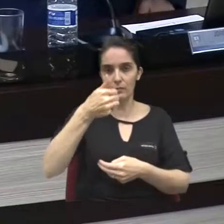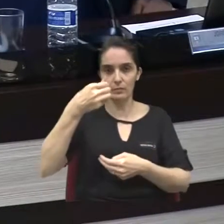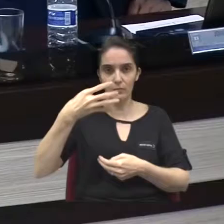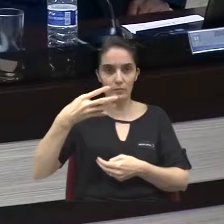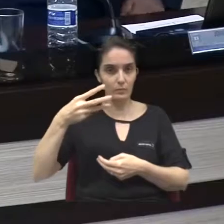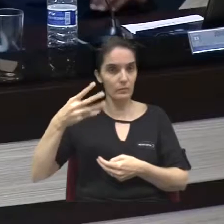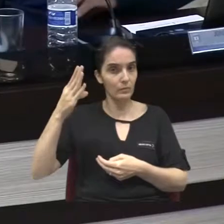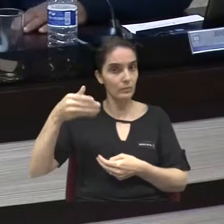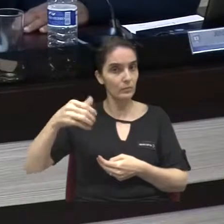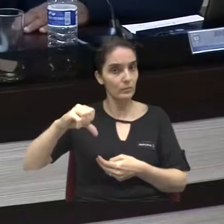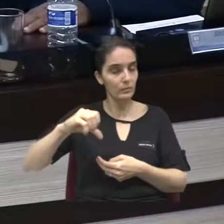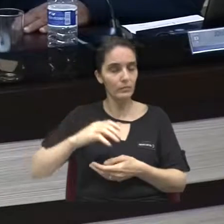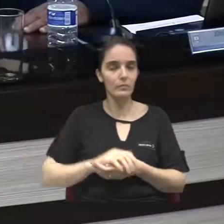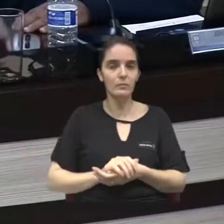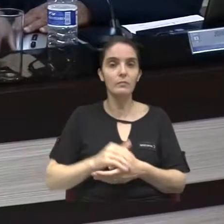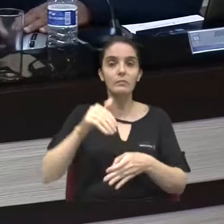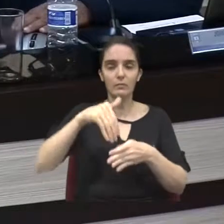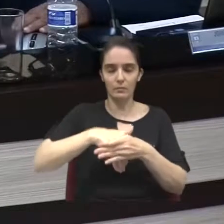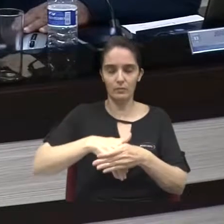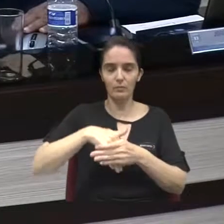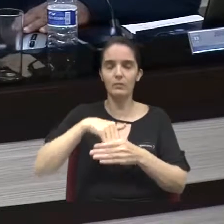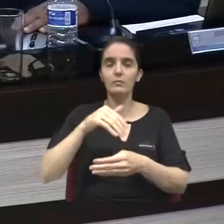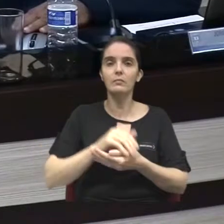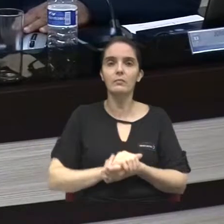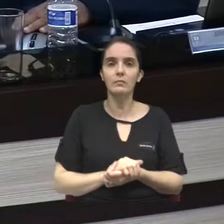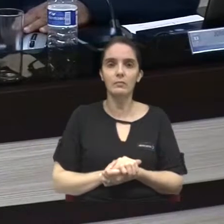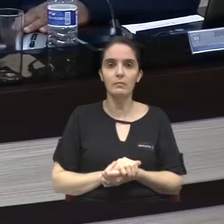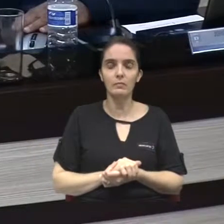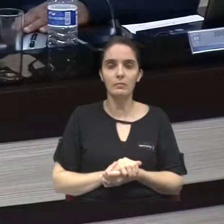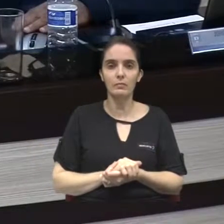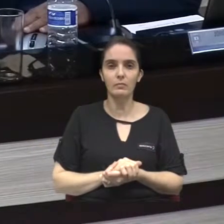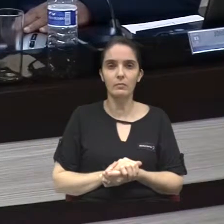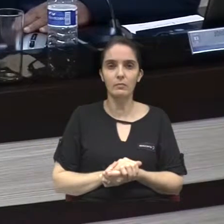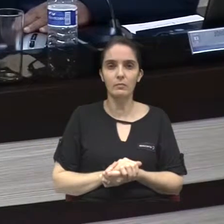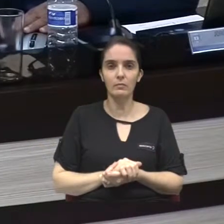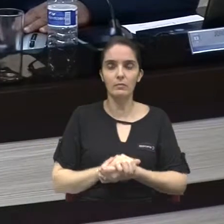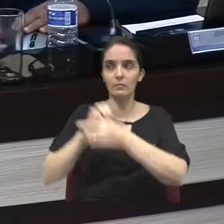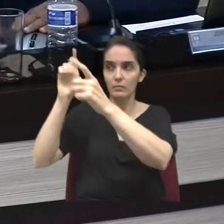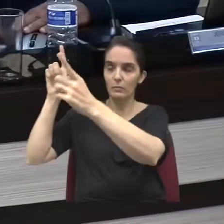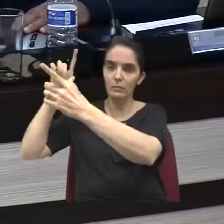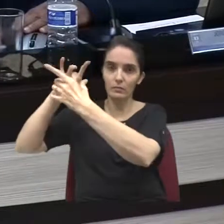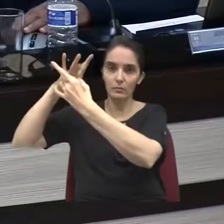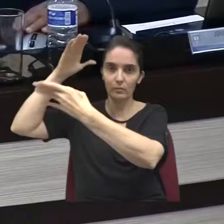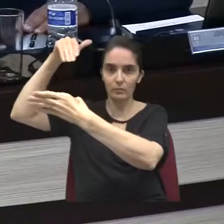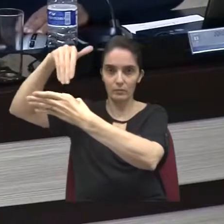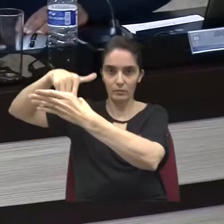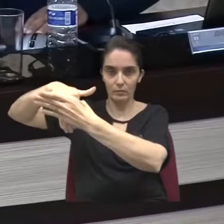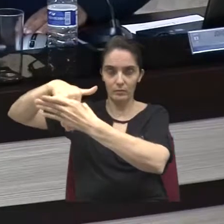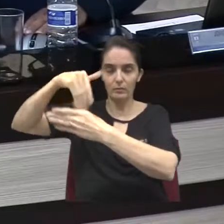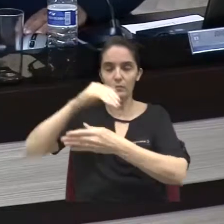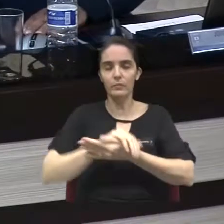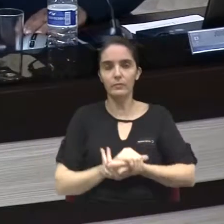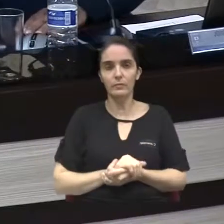143/19 vai à votação. Senhores vereadores, registrem o voto.